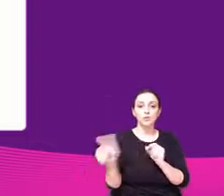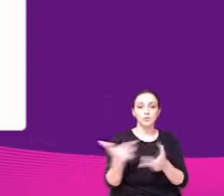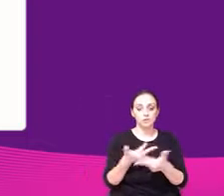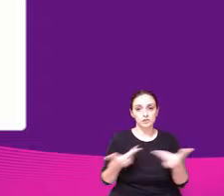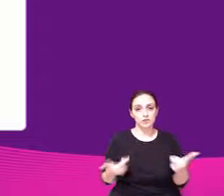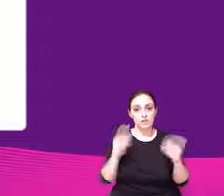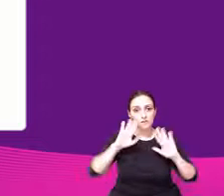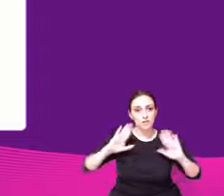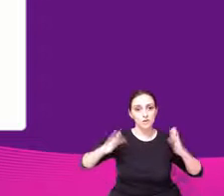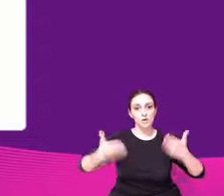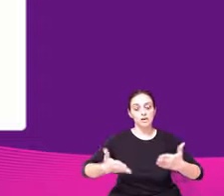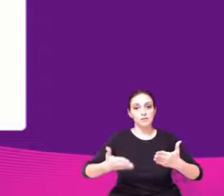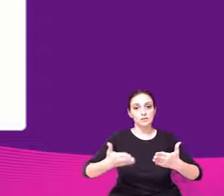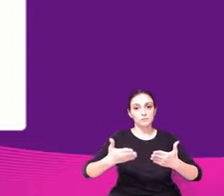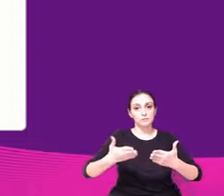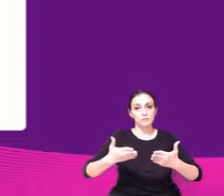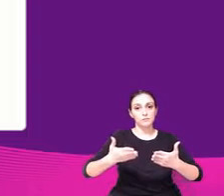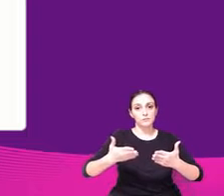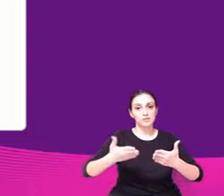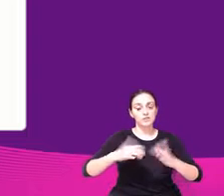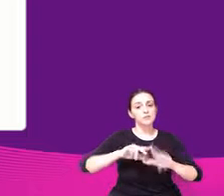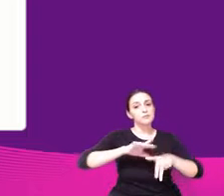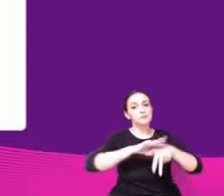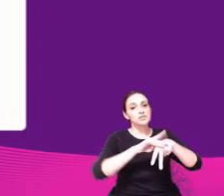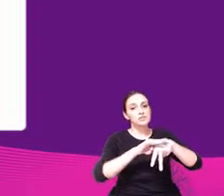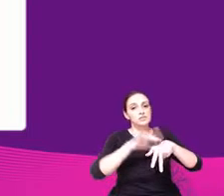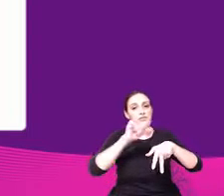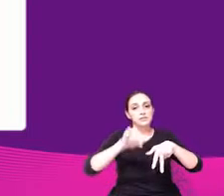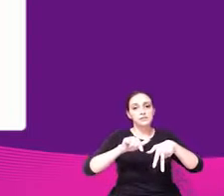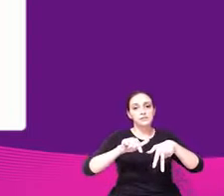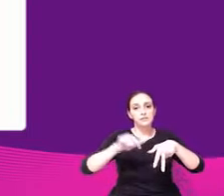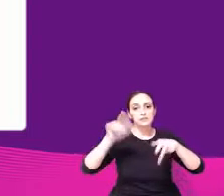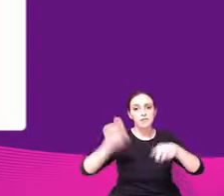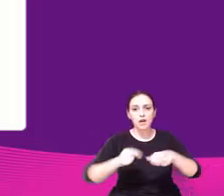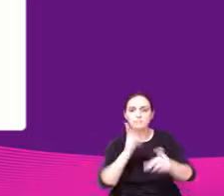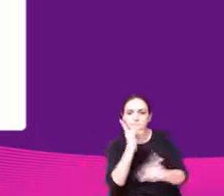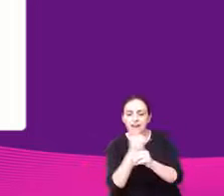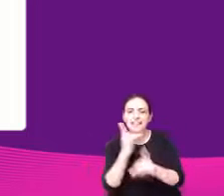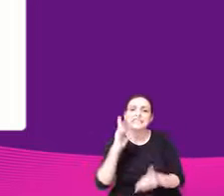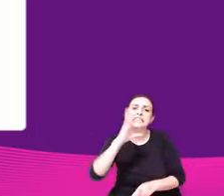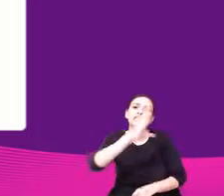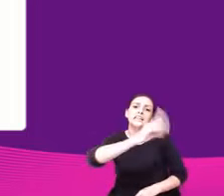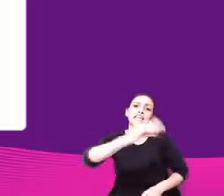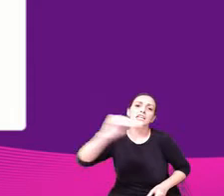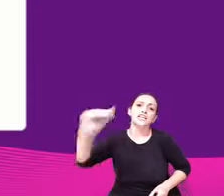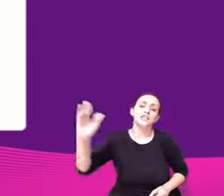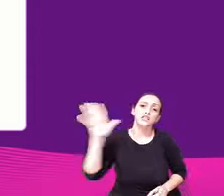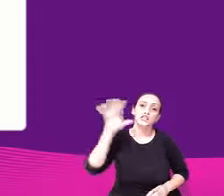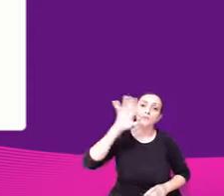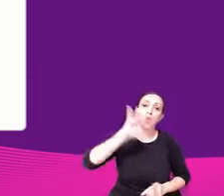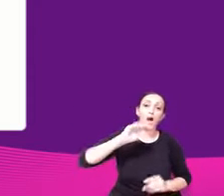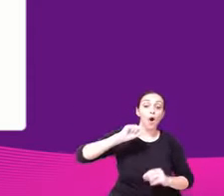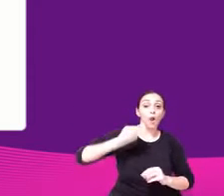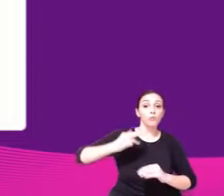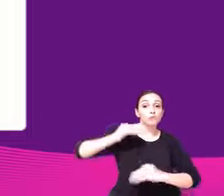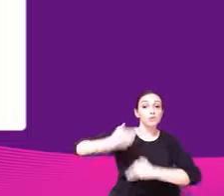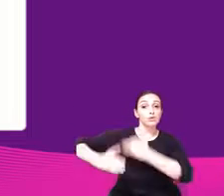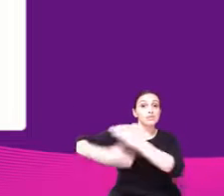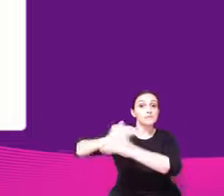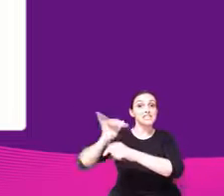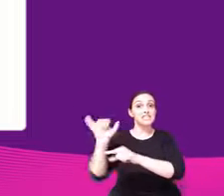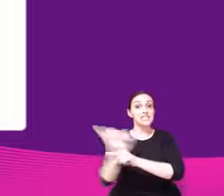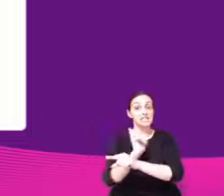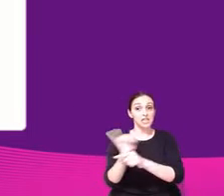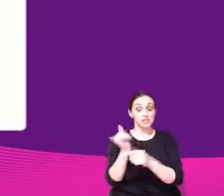focar aqui nos pacientes que já se diagnostica muito tarde ou que progridem independente das estratégias de prevenção